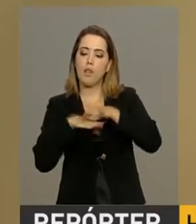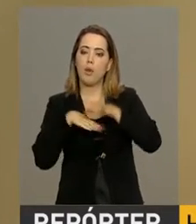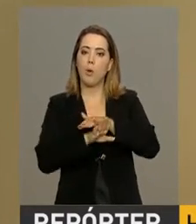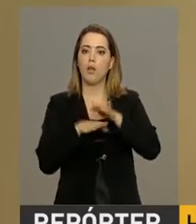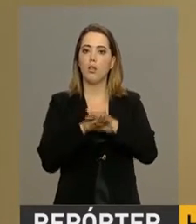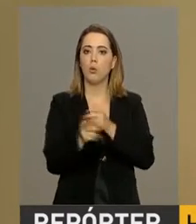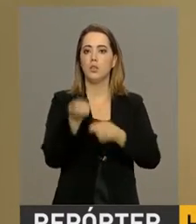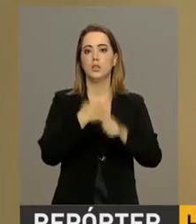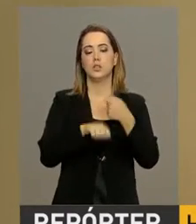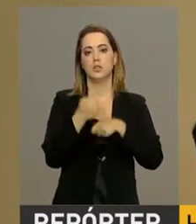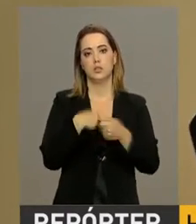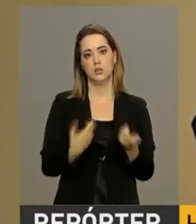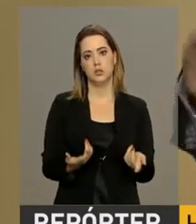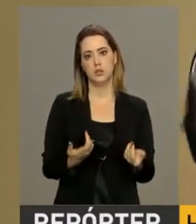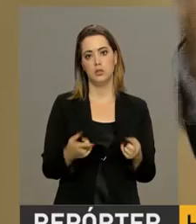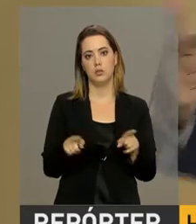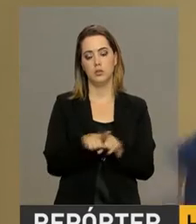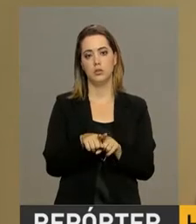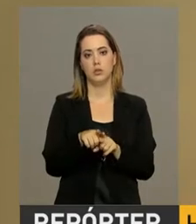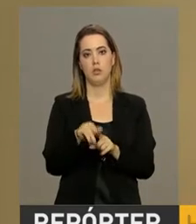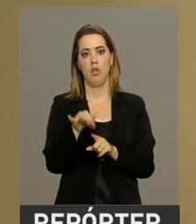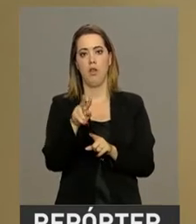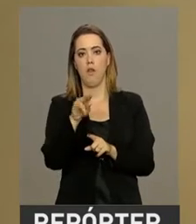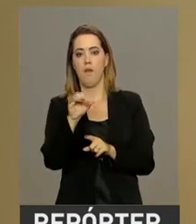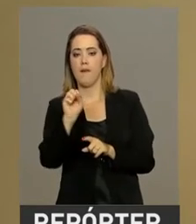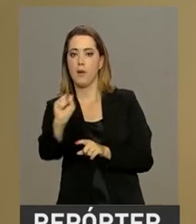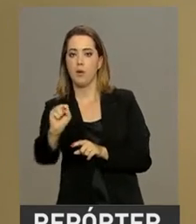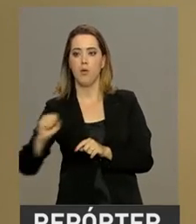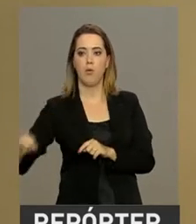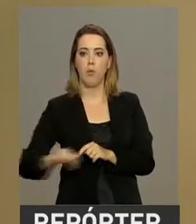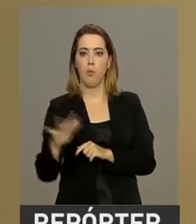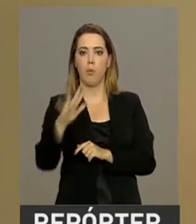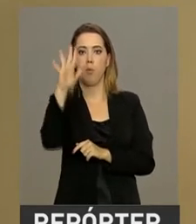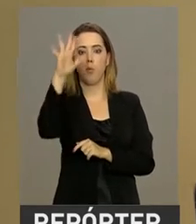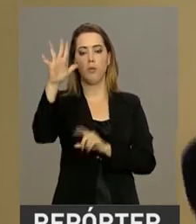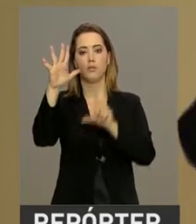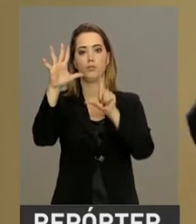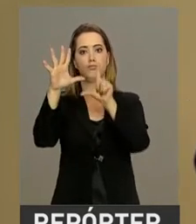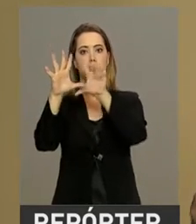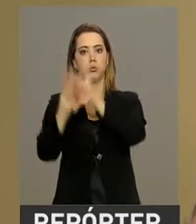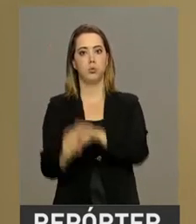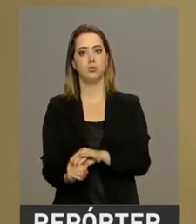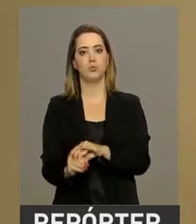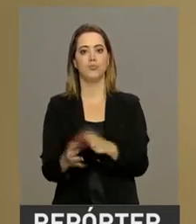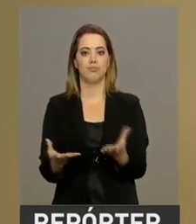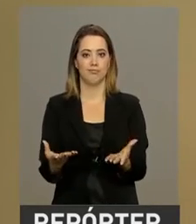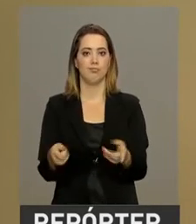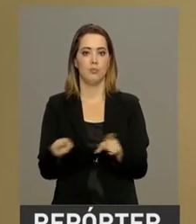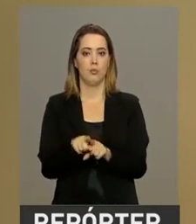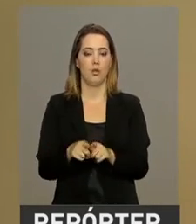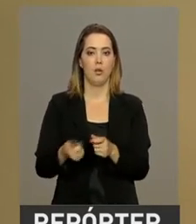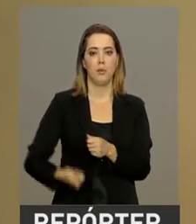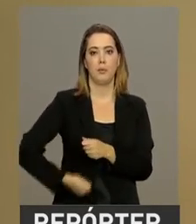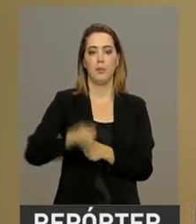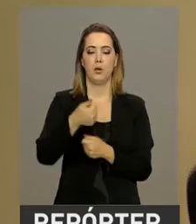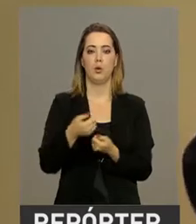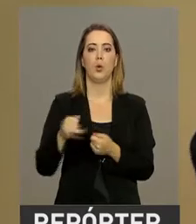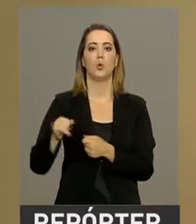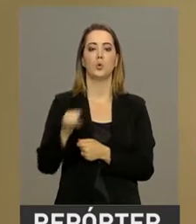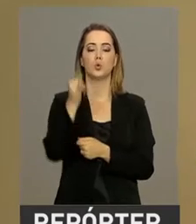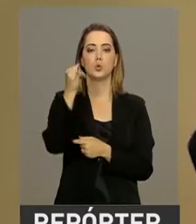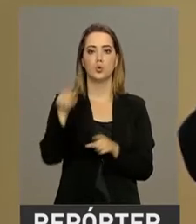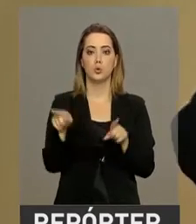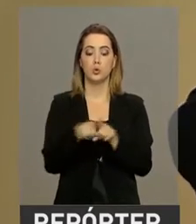como eu mencionei o viés inflacionário da política fiscal desaparece haverá redução estrutural da taxa de juros